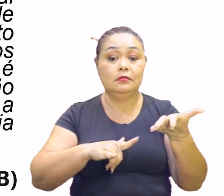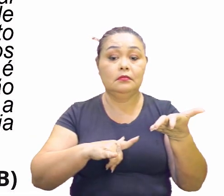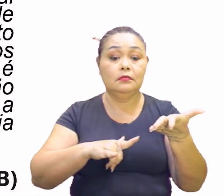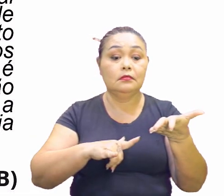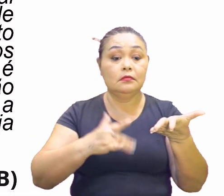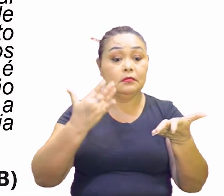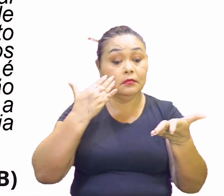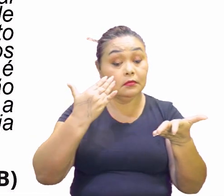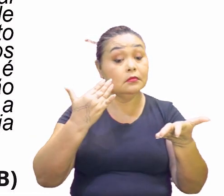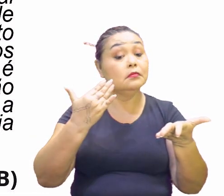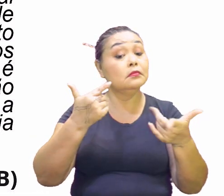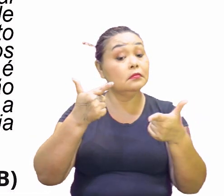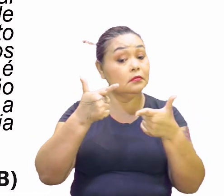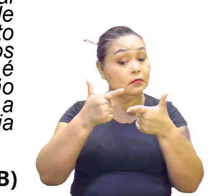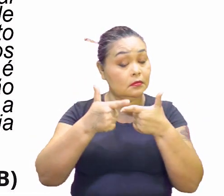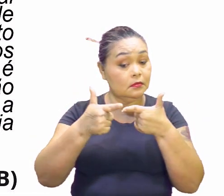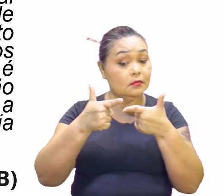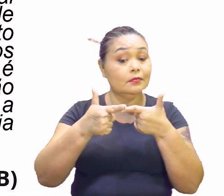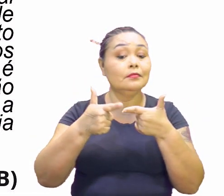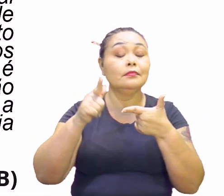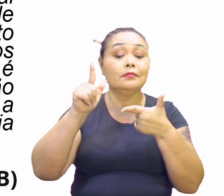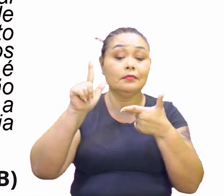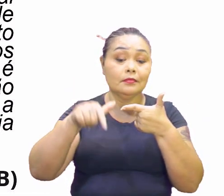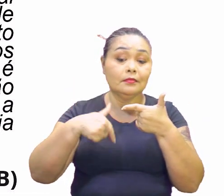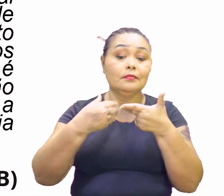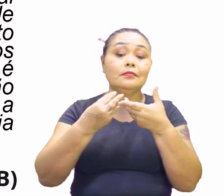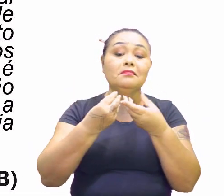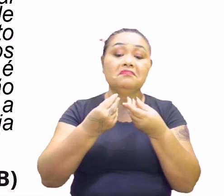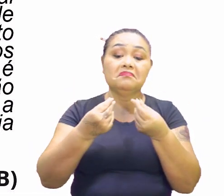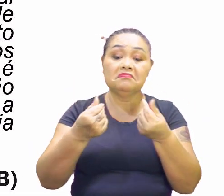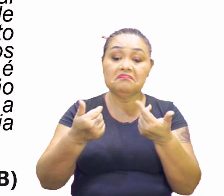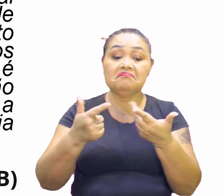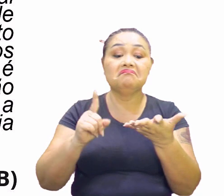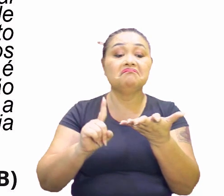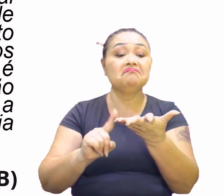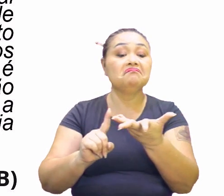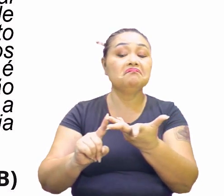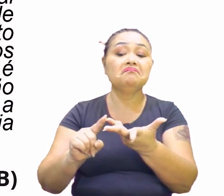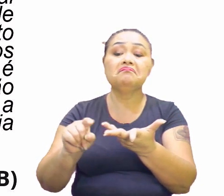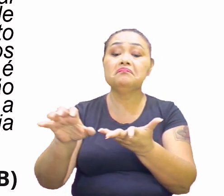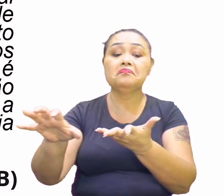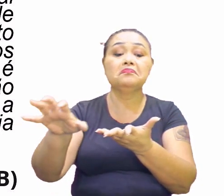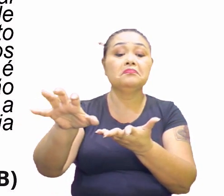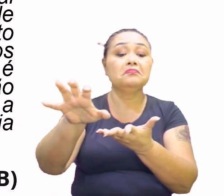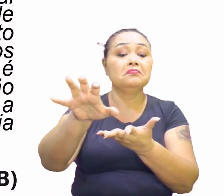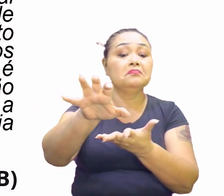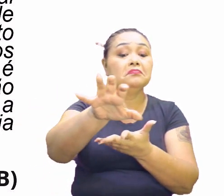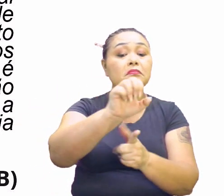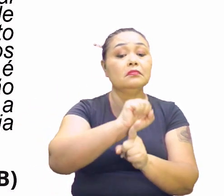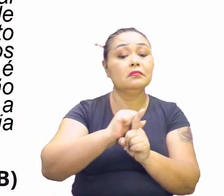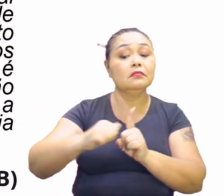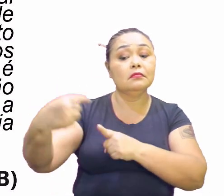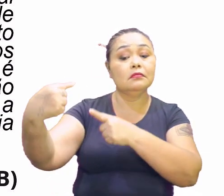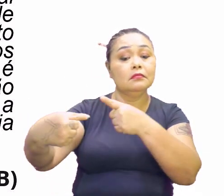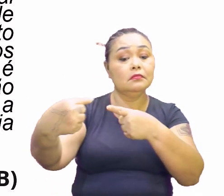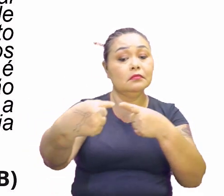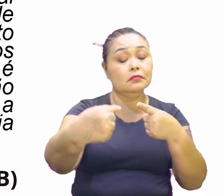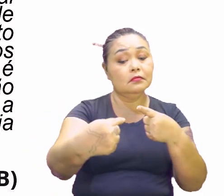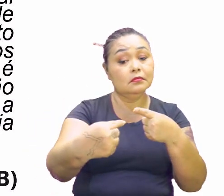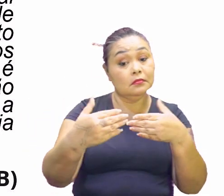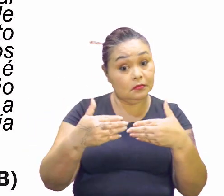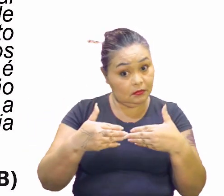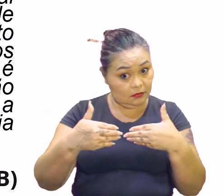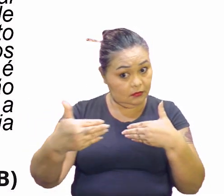civil, visto que tal problema é negligenciado por diversos segmentos sociais e